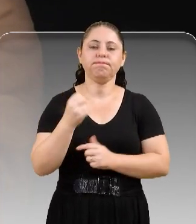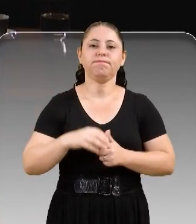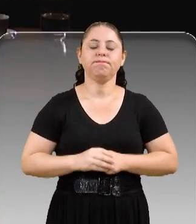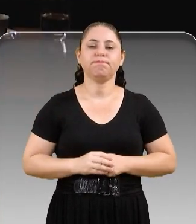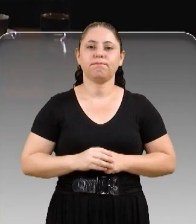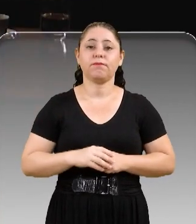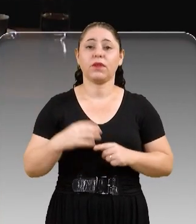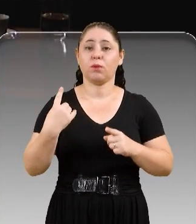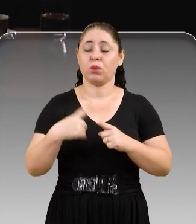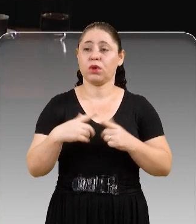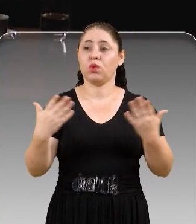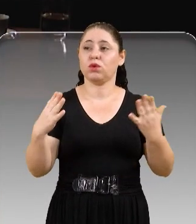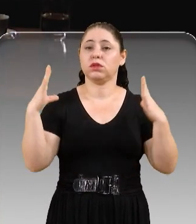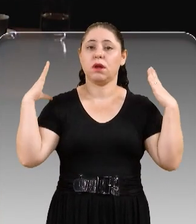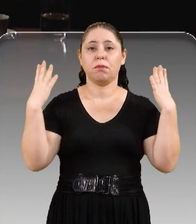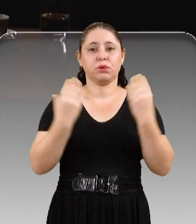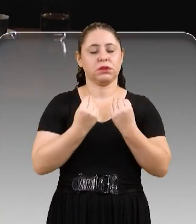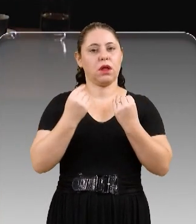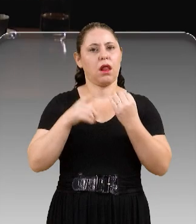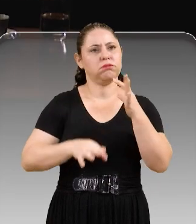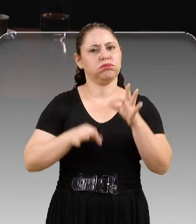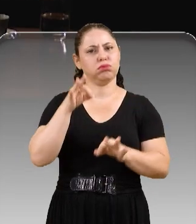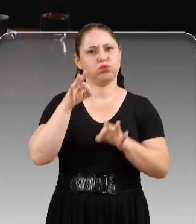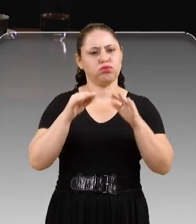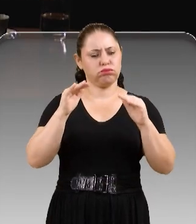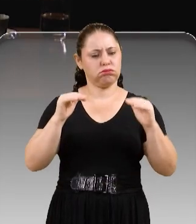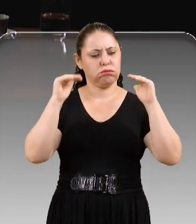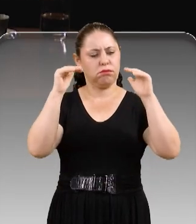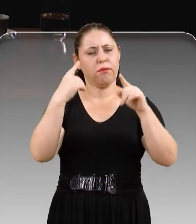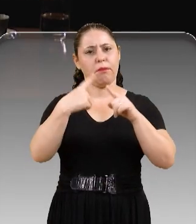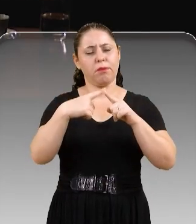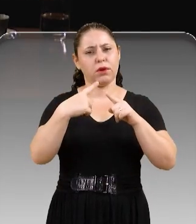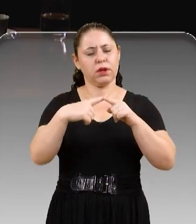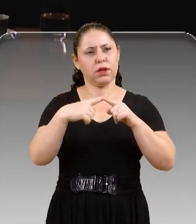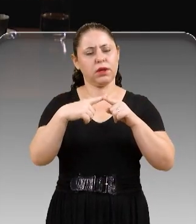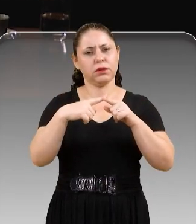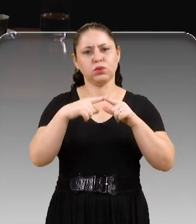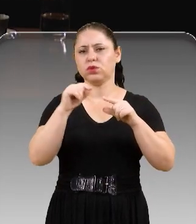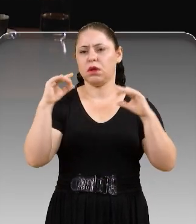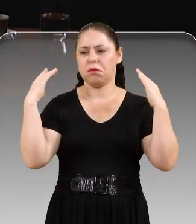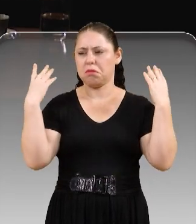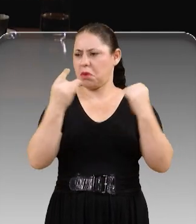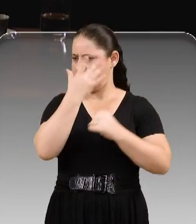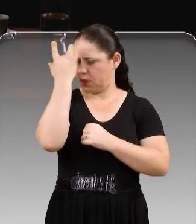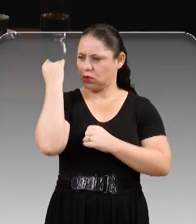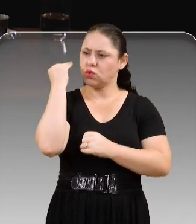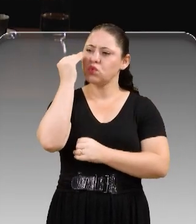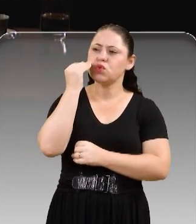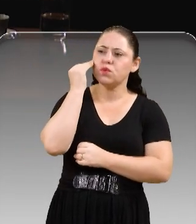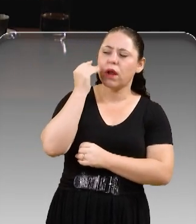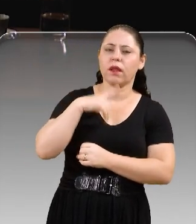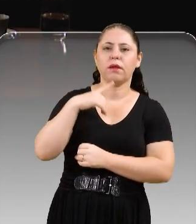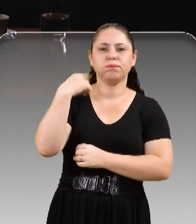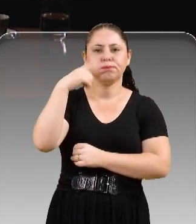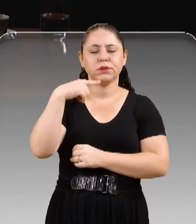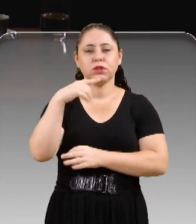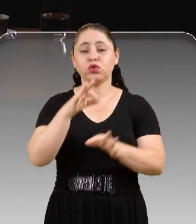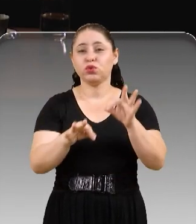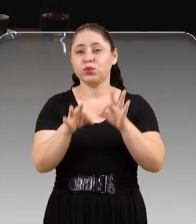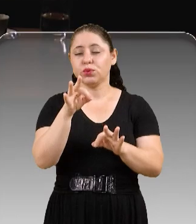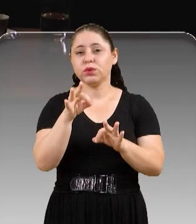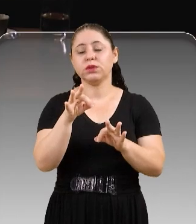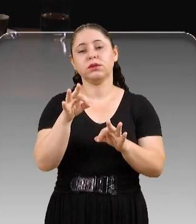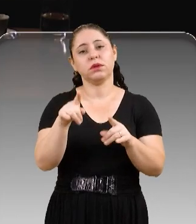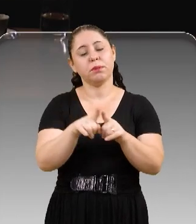magistratura, porque o magistrado que vivenciou a advocacia, ele sente